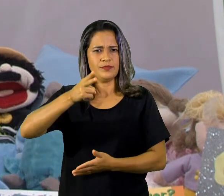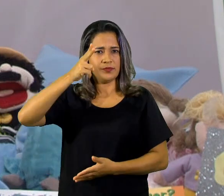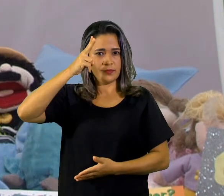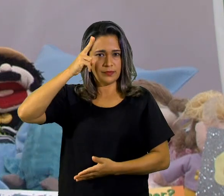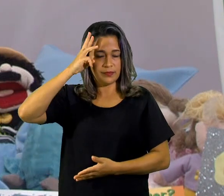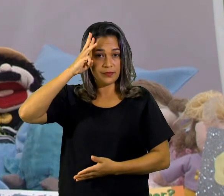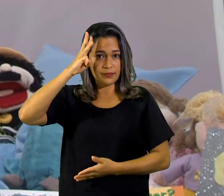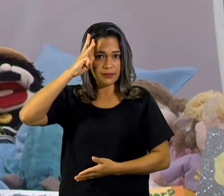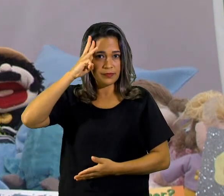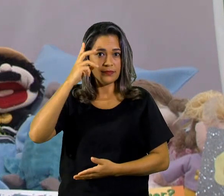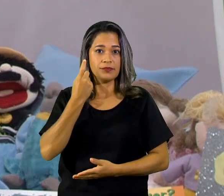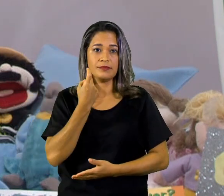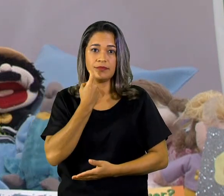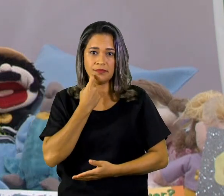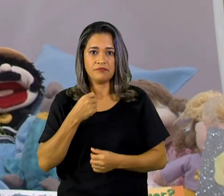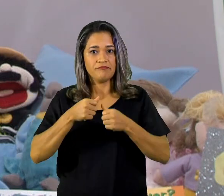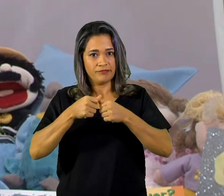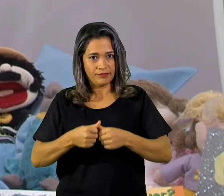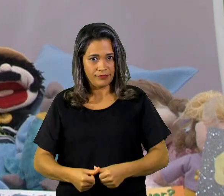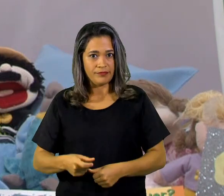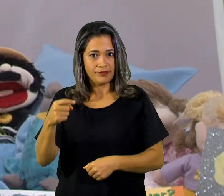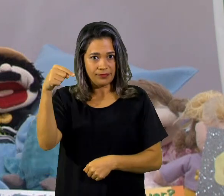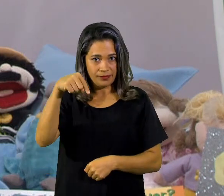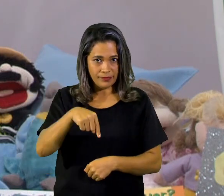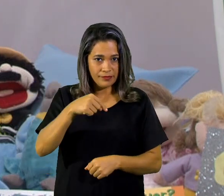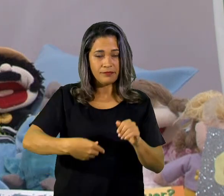sextas-feiras estaremos aqui com